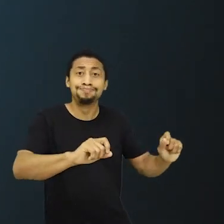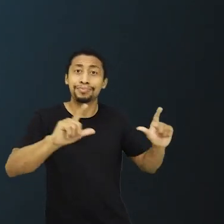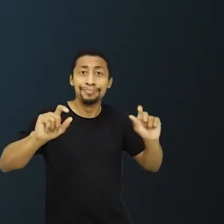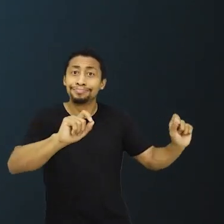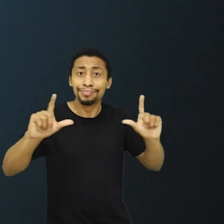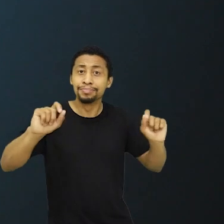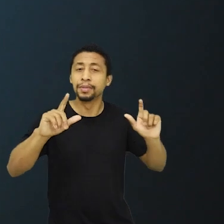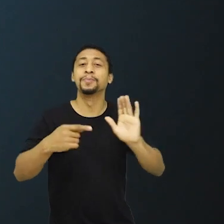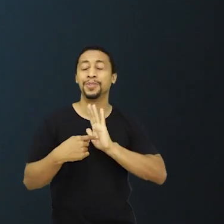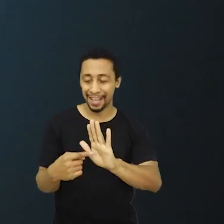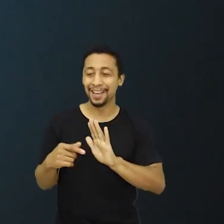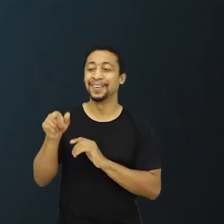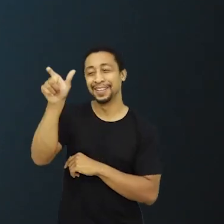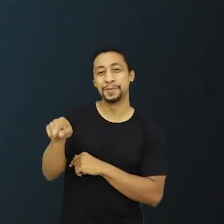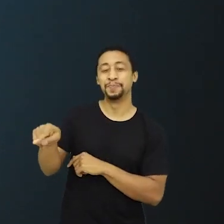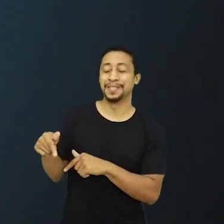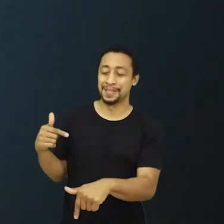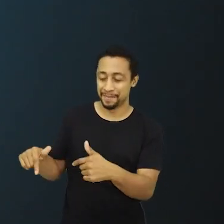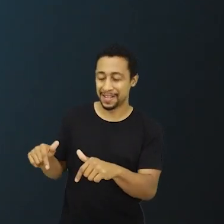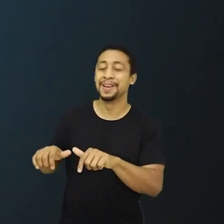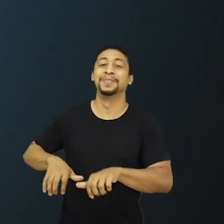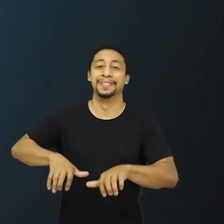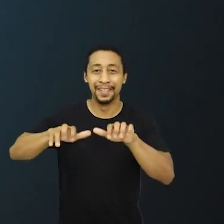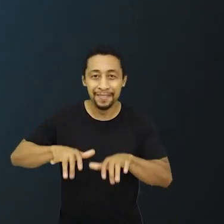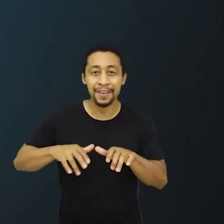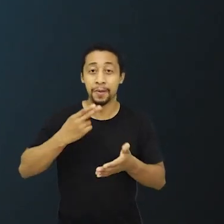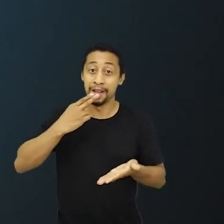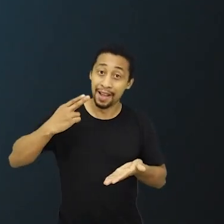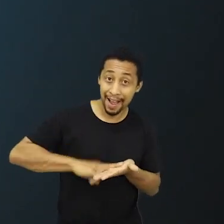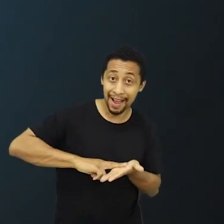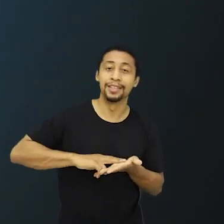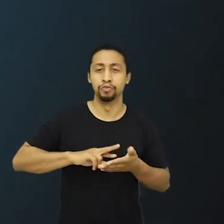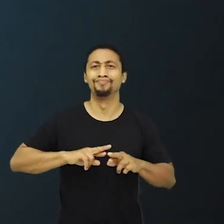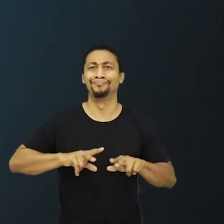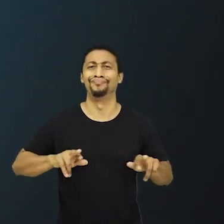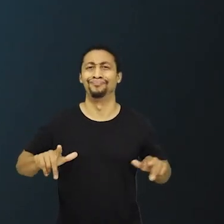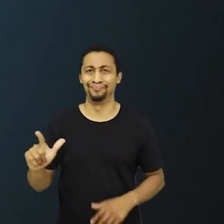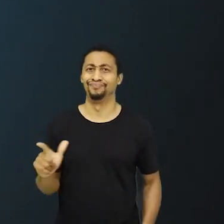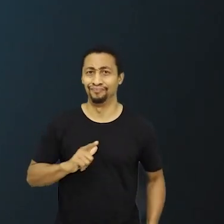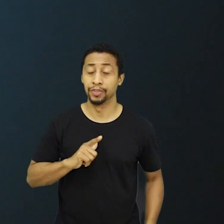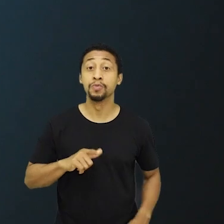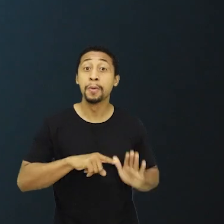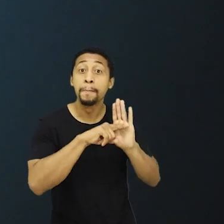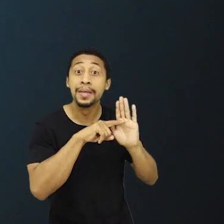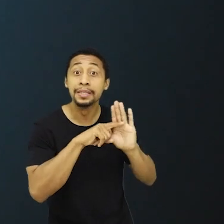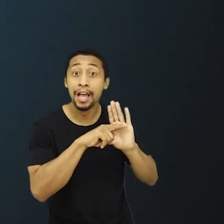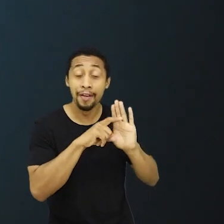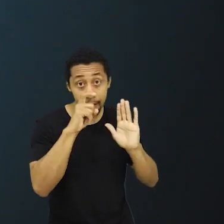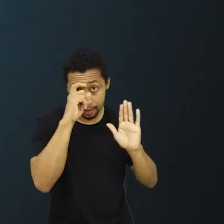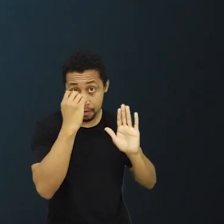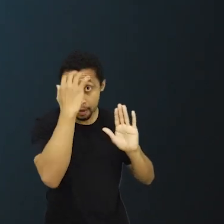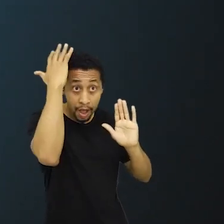ele escrevendo, cartas dele. Então se você procurasse o nome Vladimir Herzog na internet,